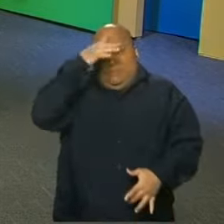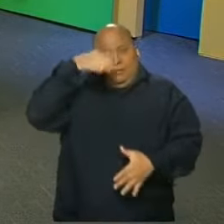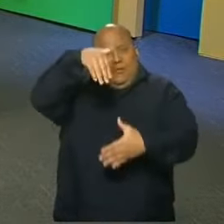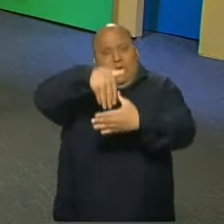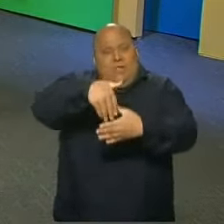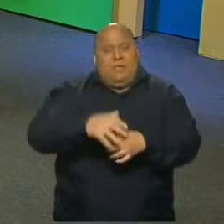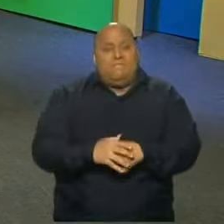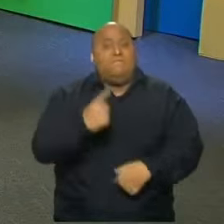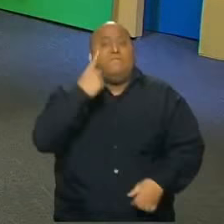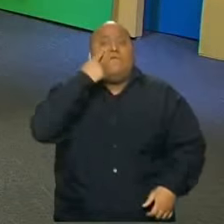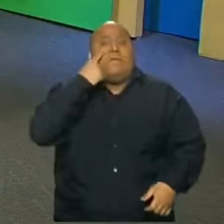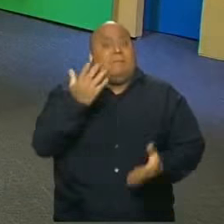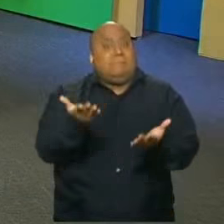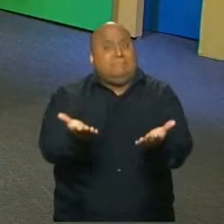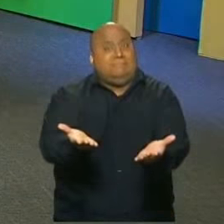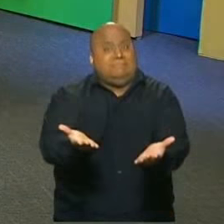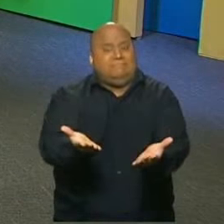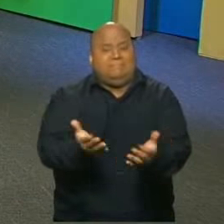lá, atenção.